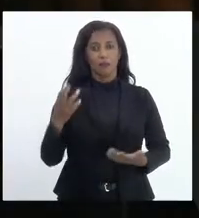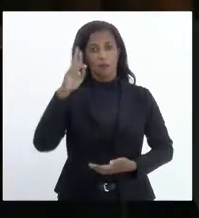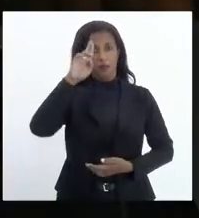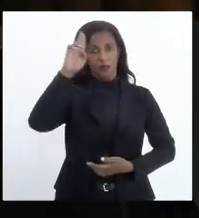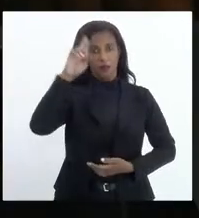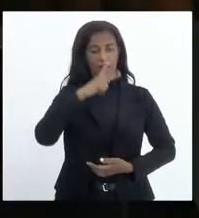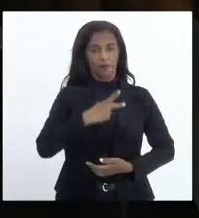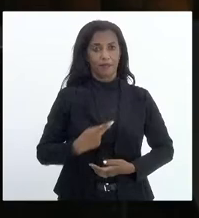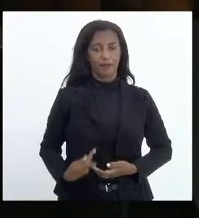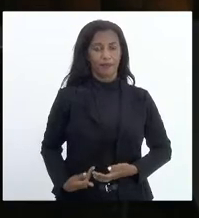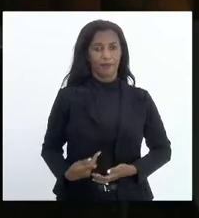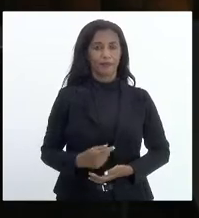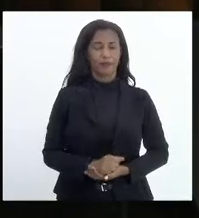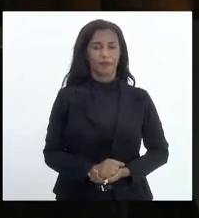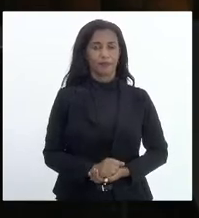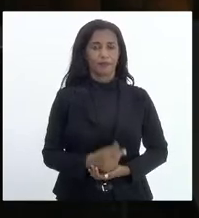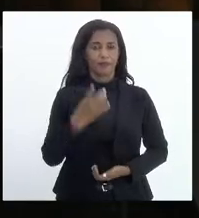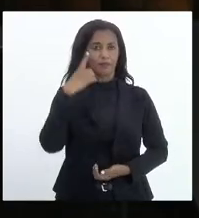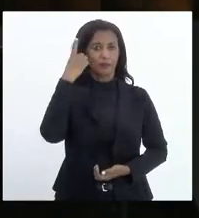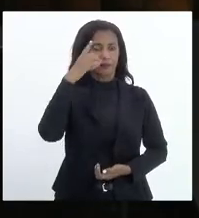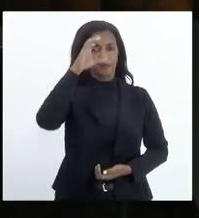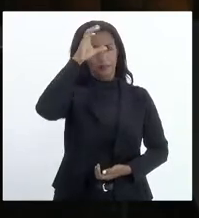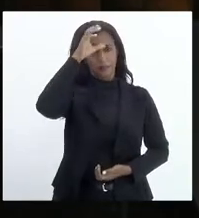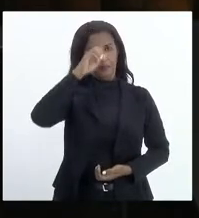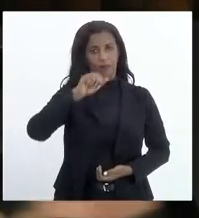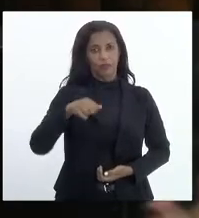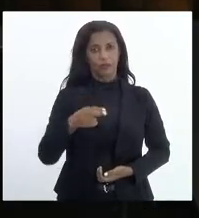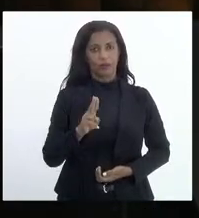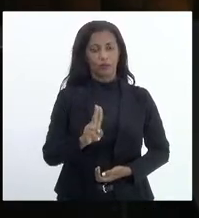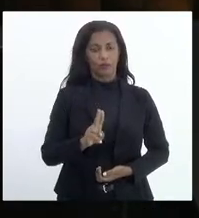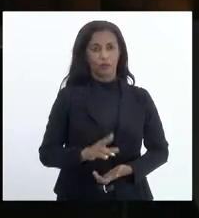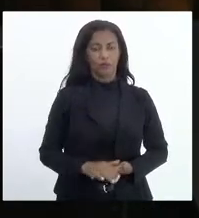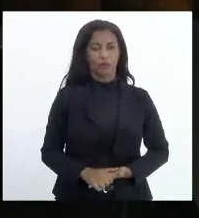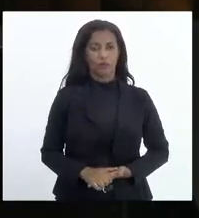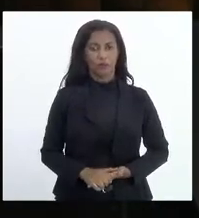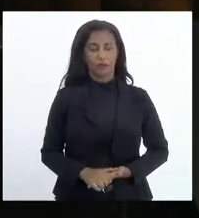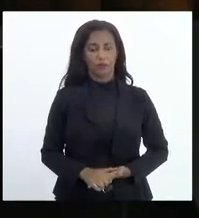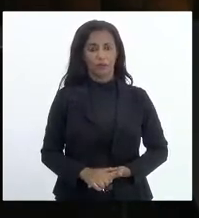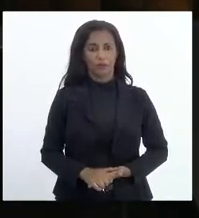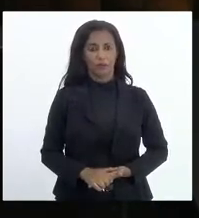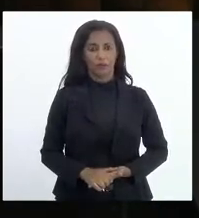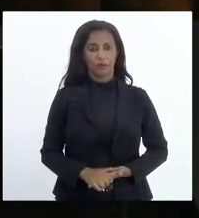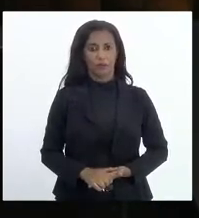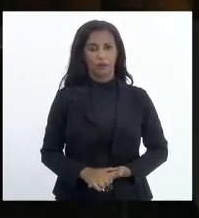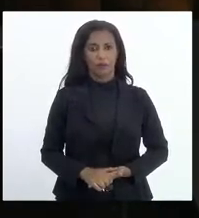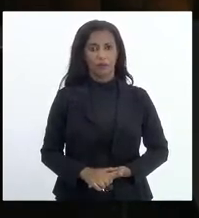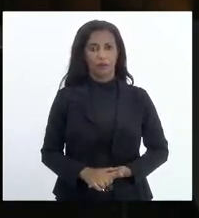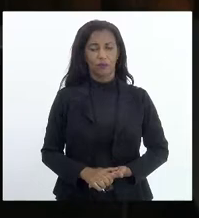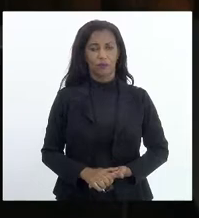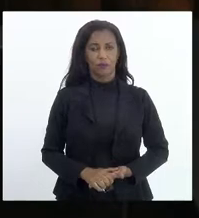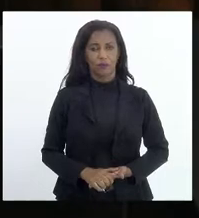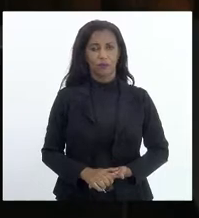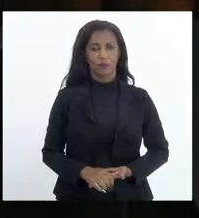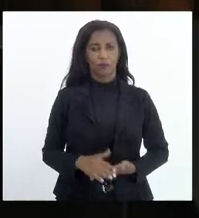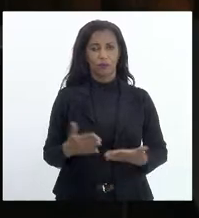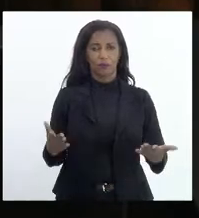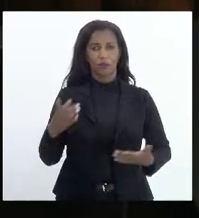presidente o deputado a tia Jô senhor Deputado